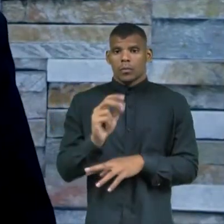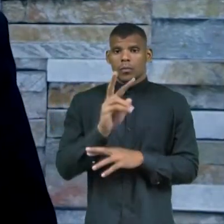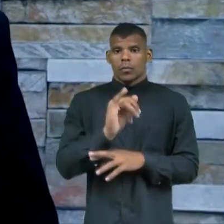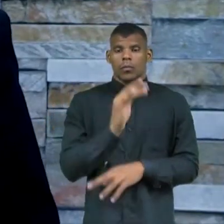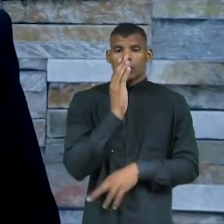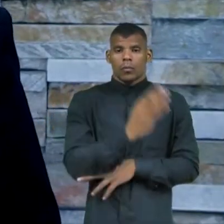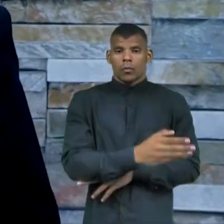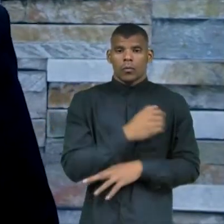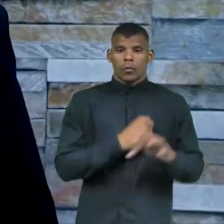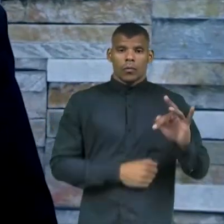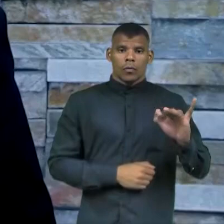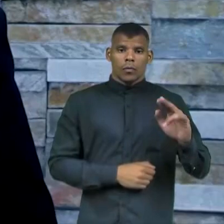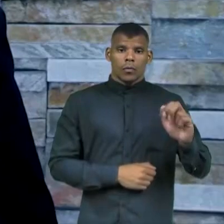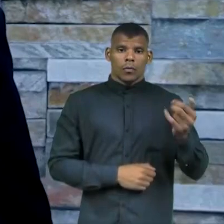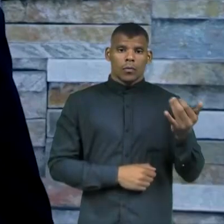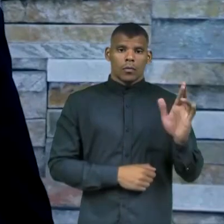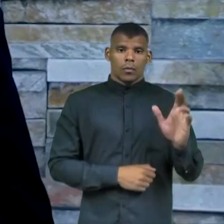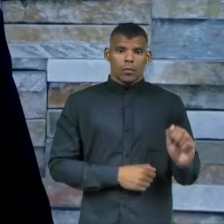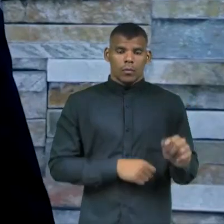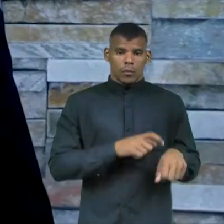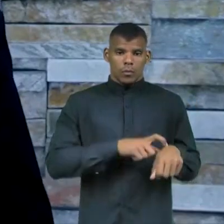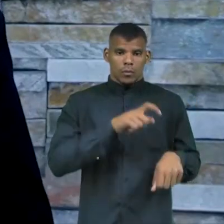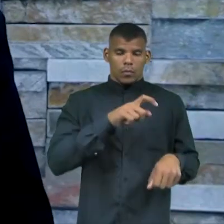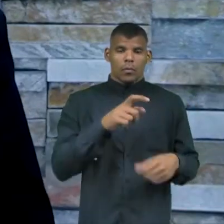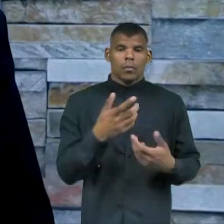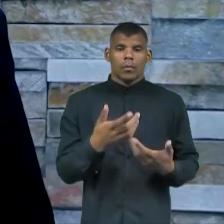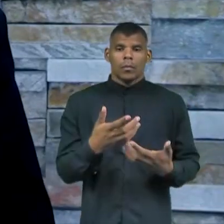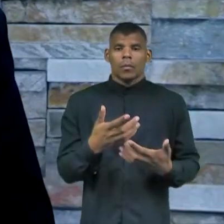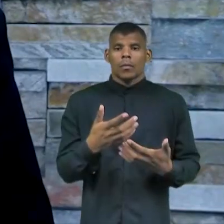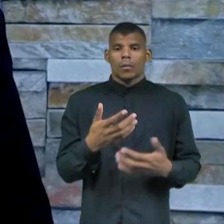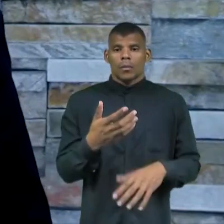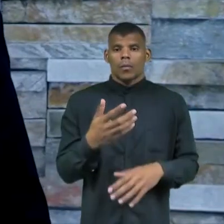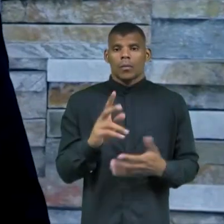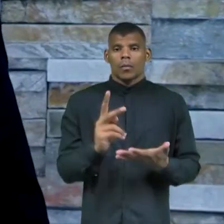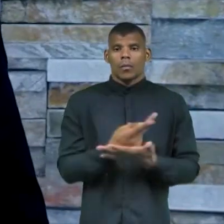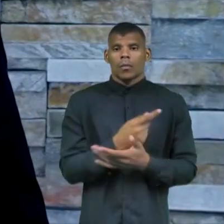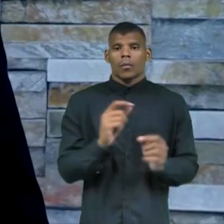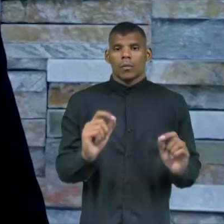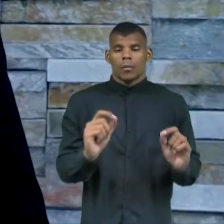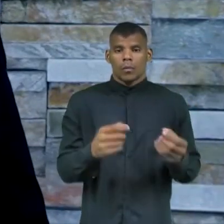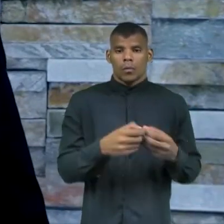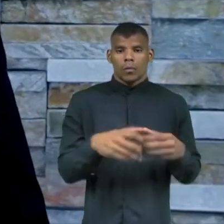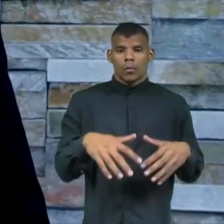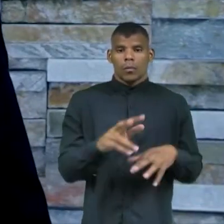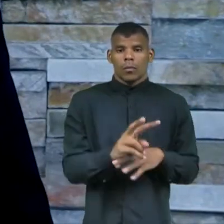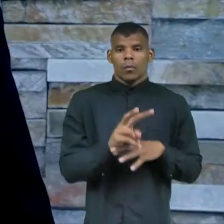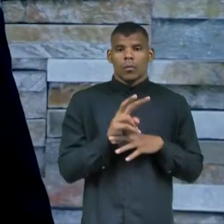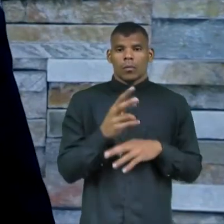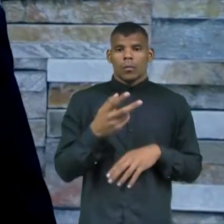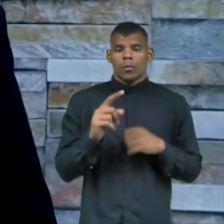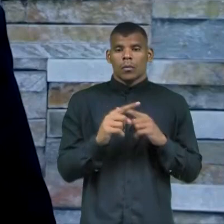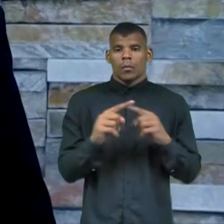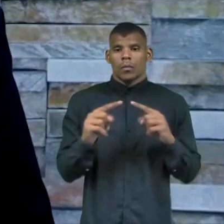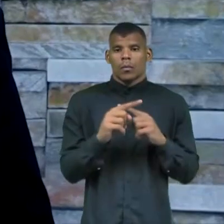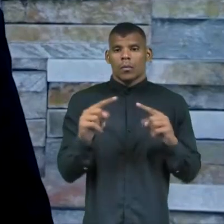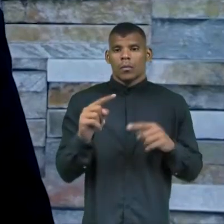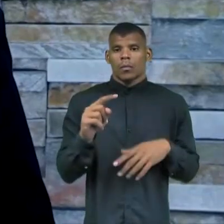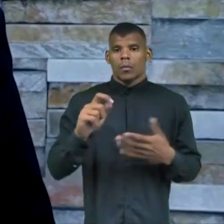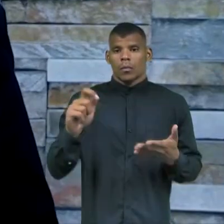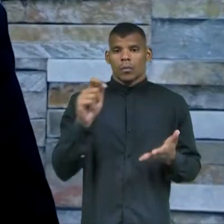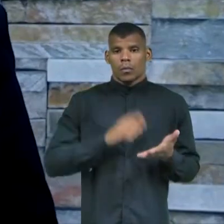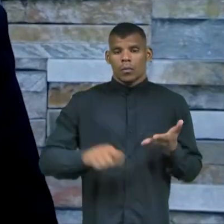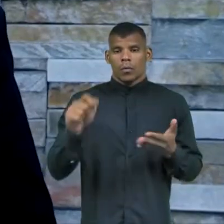desse momento, alguns deles acabam contraindo empréstimos sem terem assinado